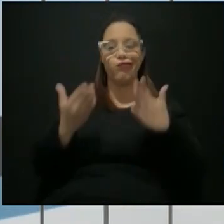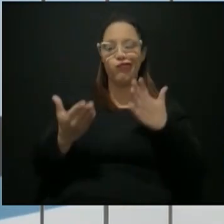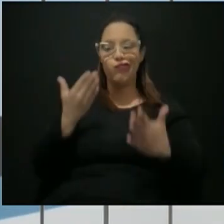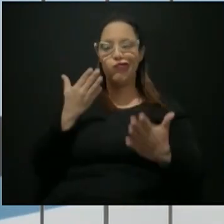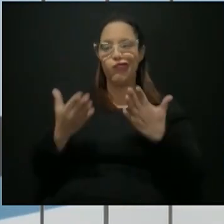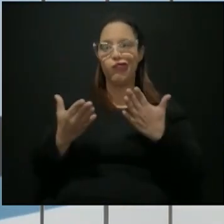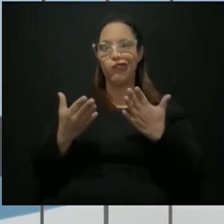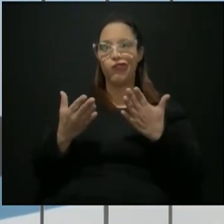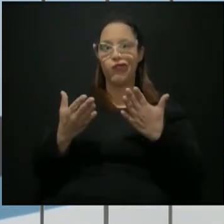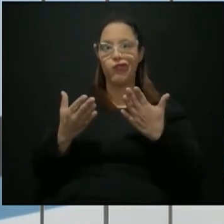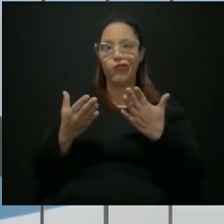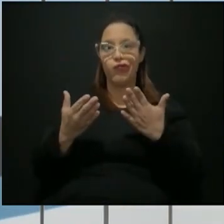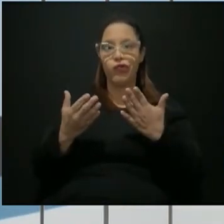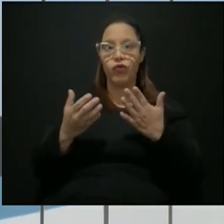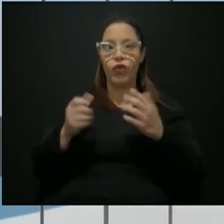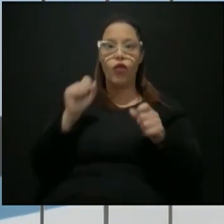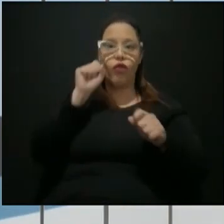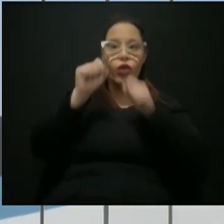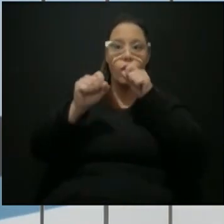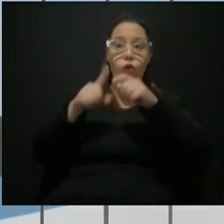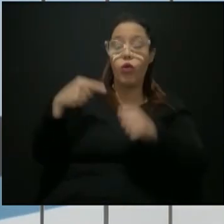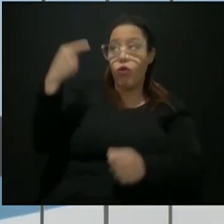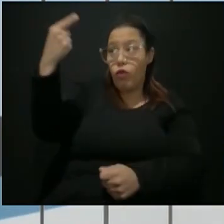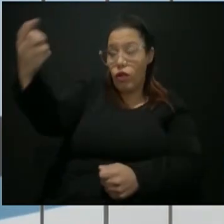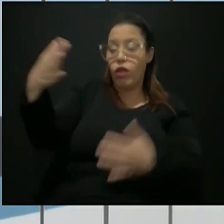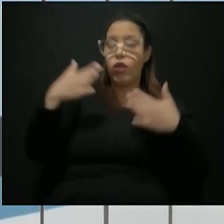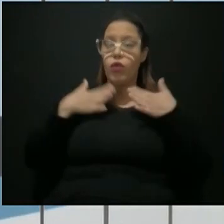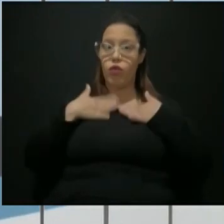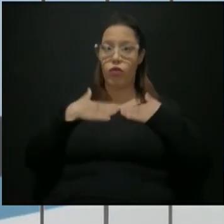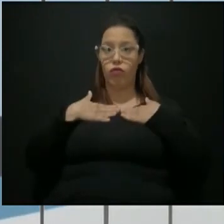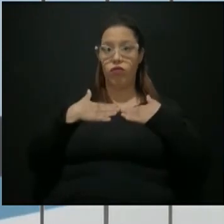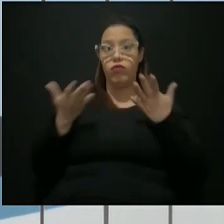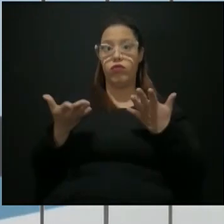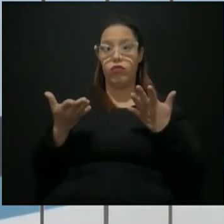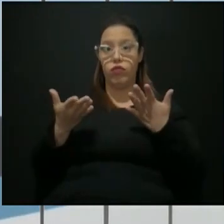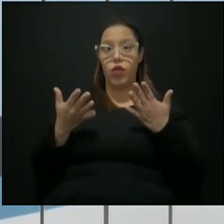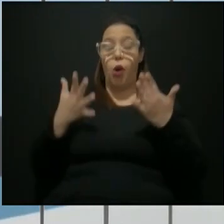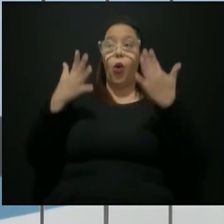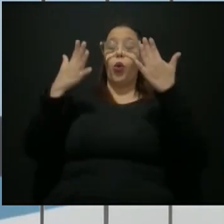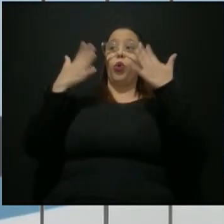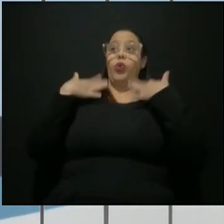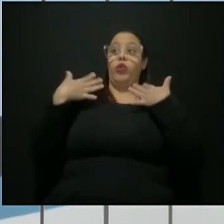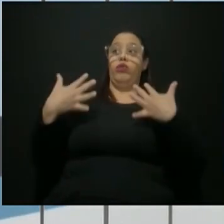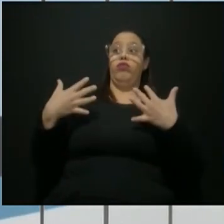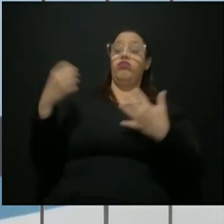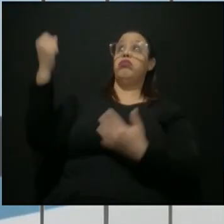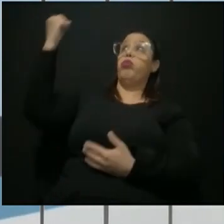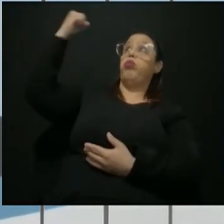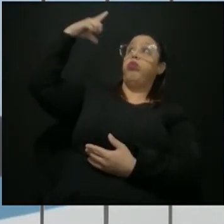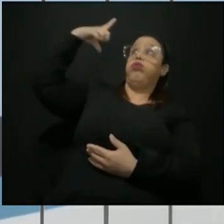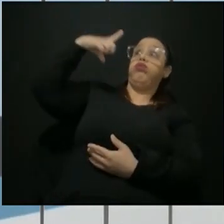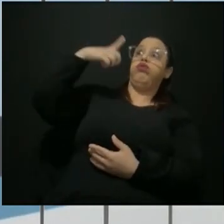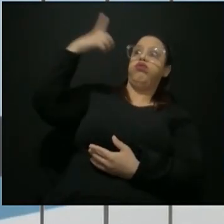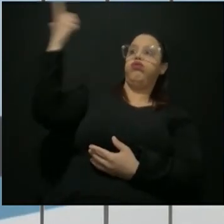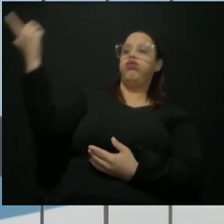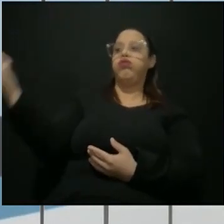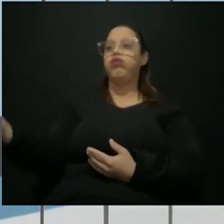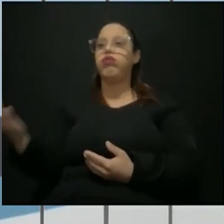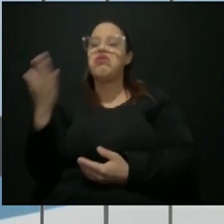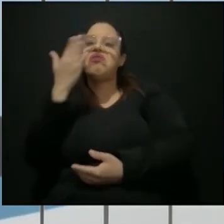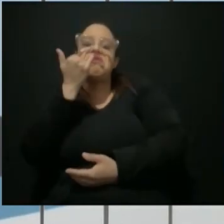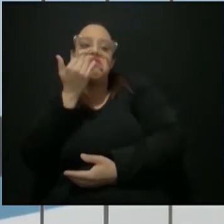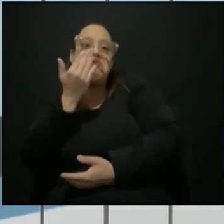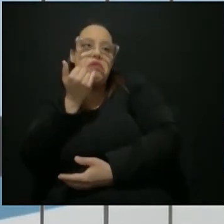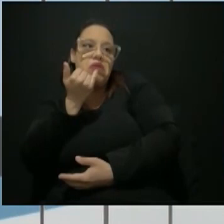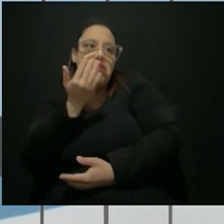fatores externos ao corpo. Então, dependendo da sua exposição à radiação, dependendo da sua alimentação, dependendo da prática